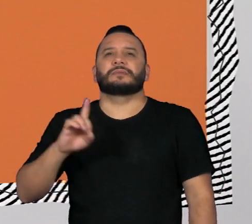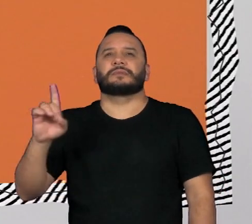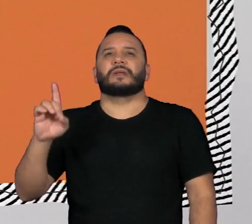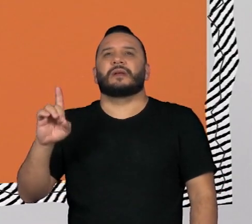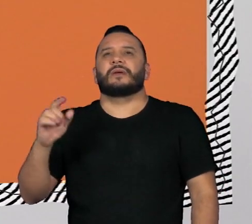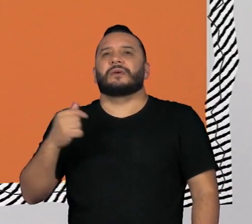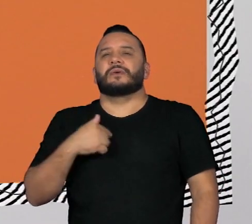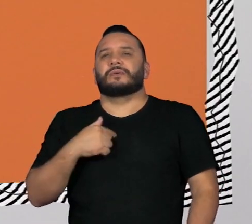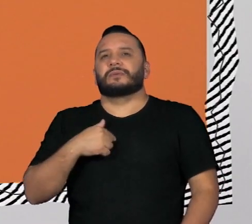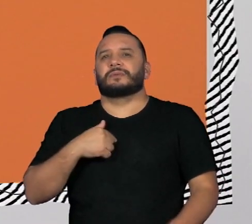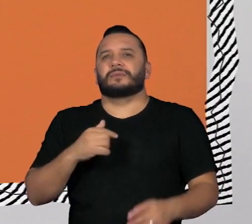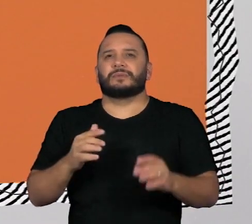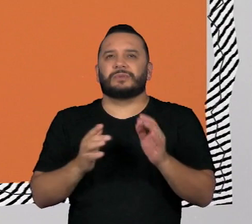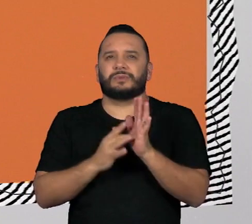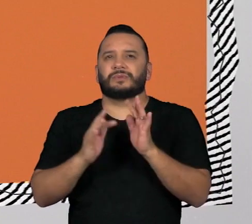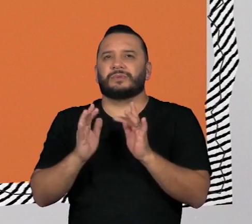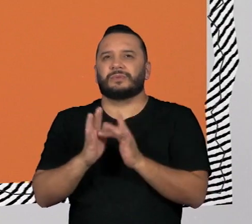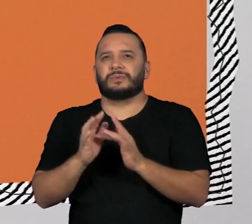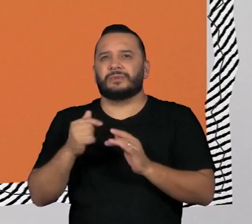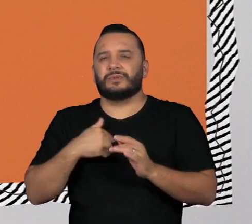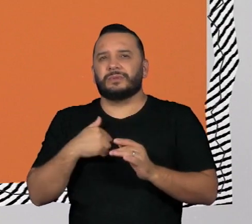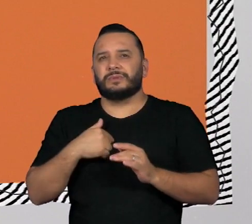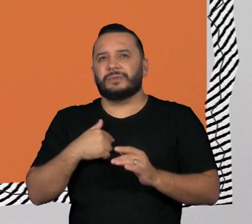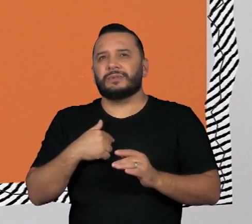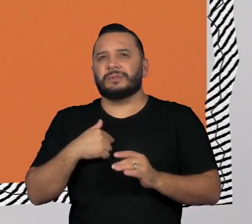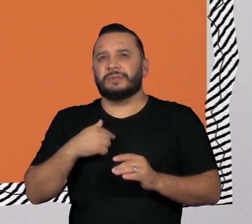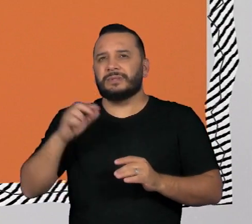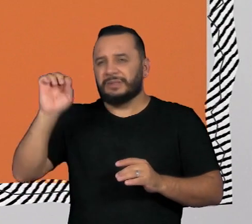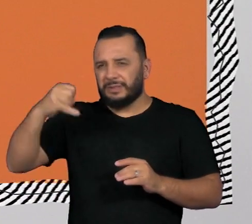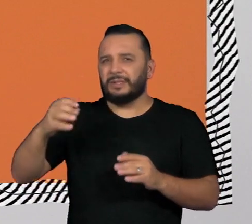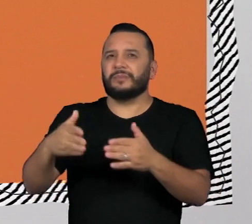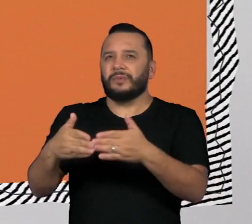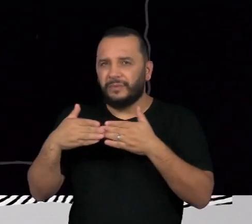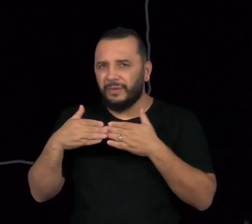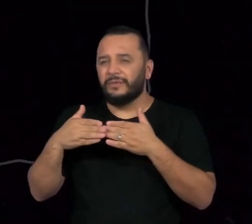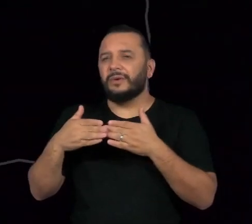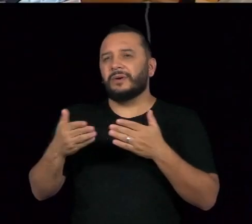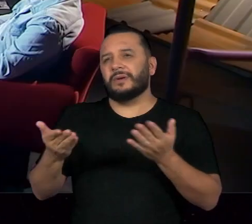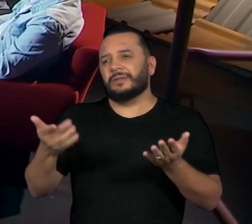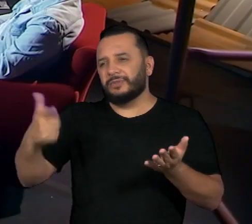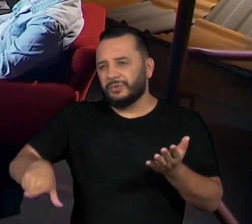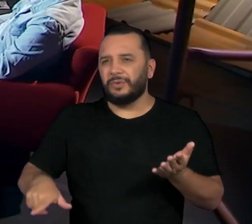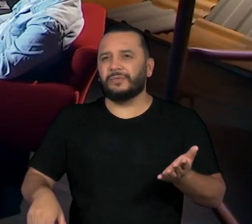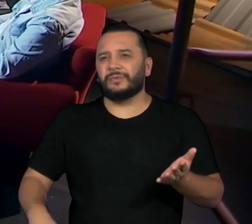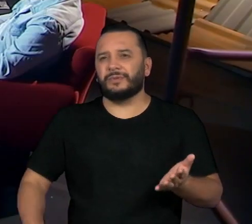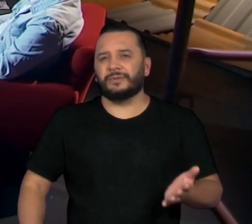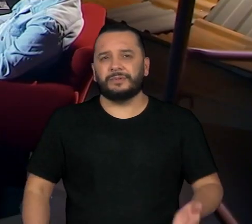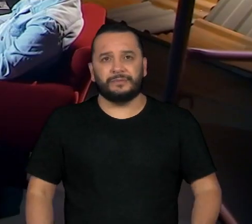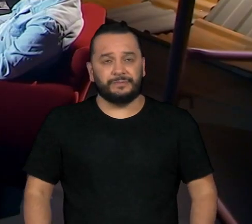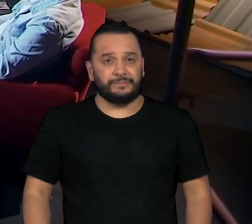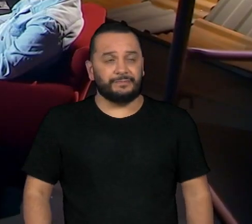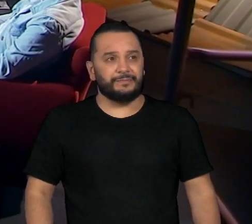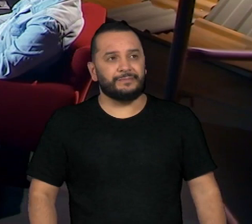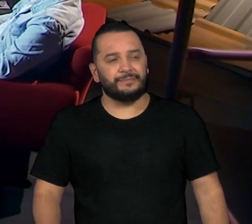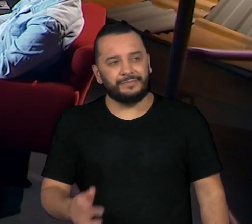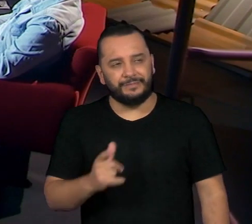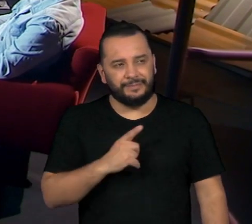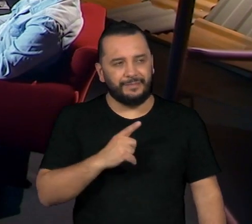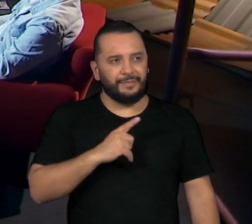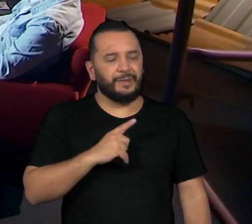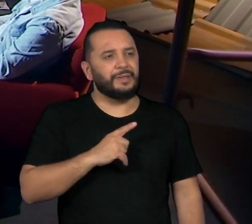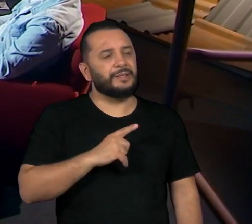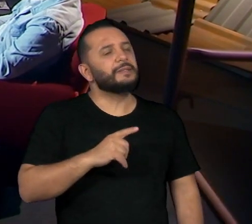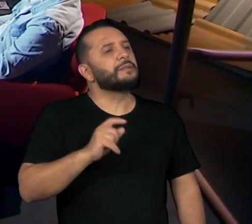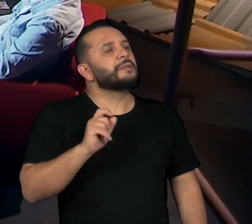Jesus. Do you like it? Yes. Thank you. Eu vou trazer um pouco da sabedoria popular aqui.